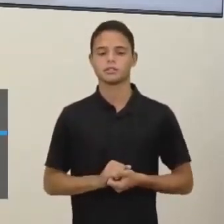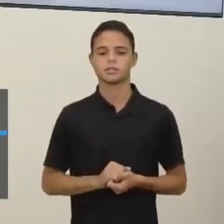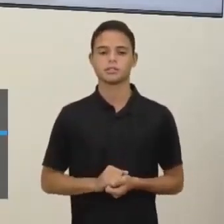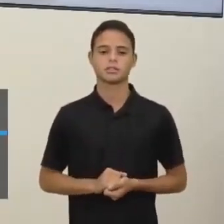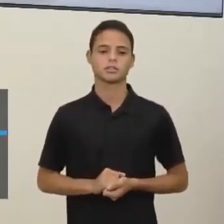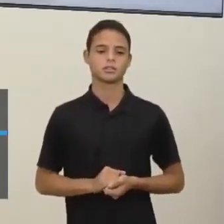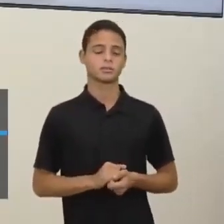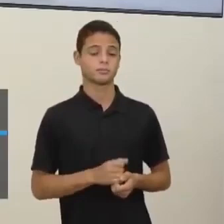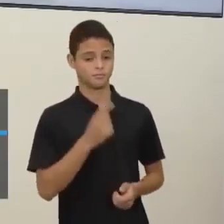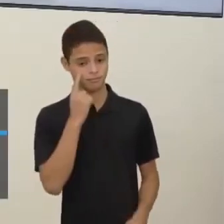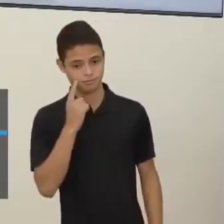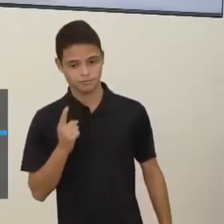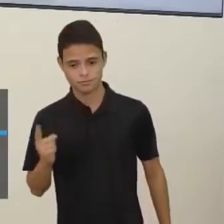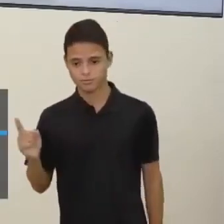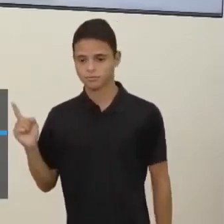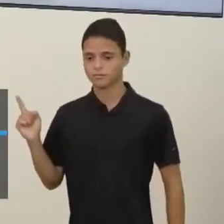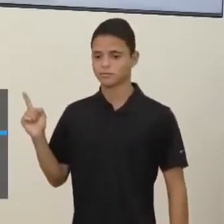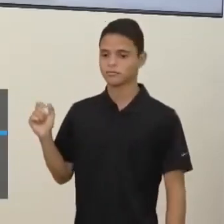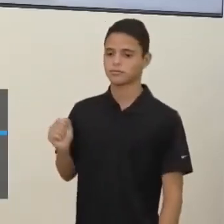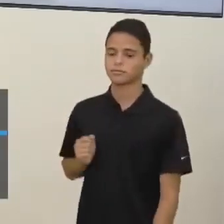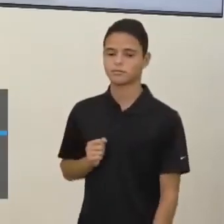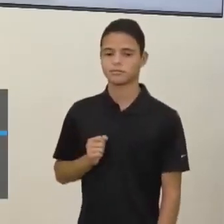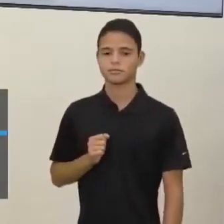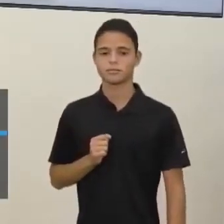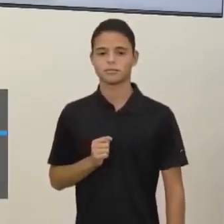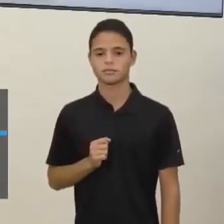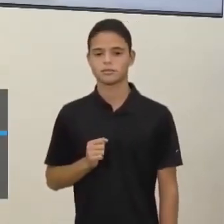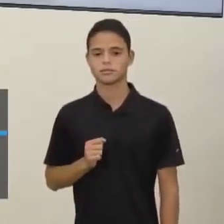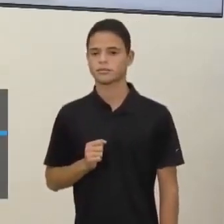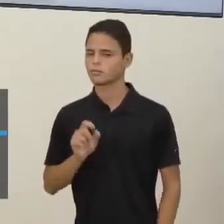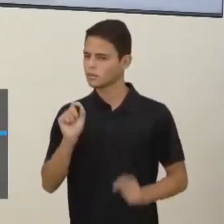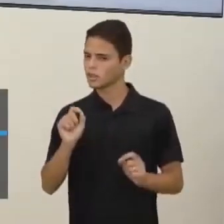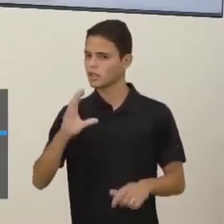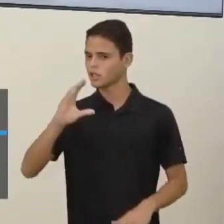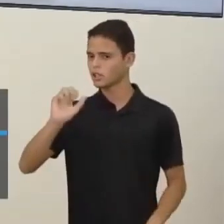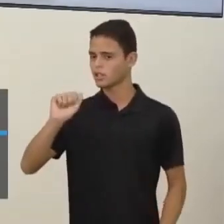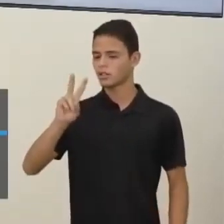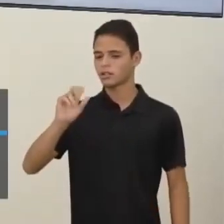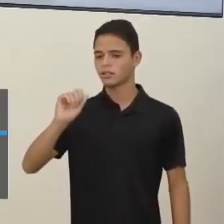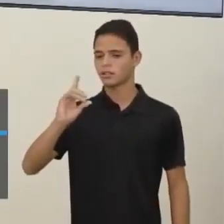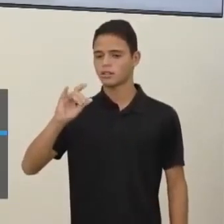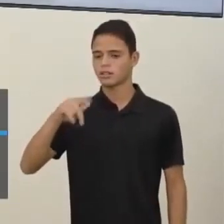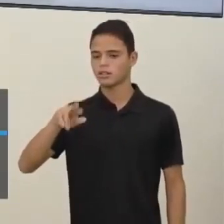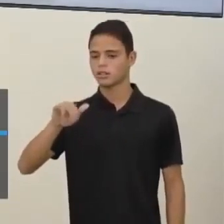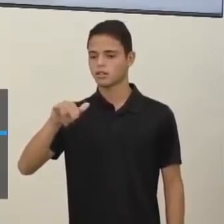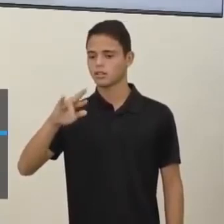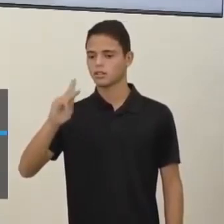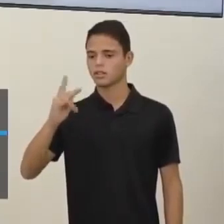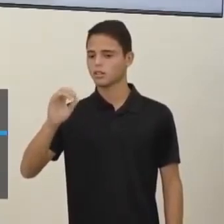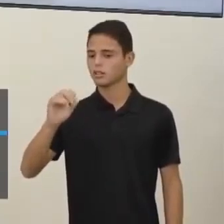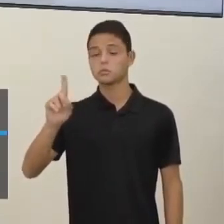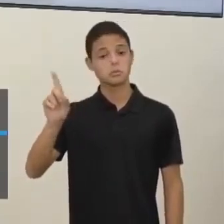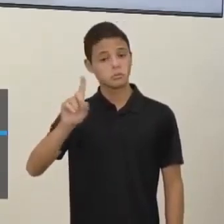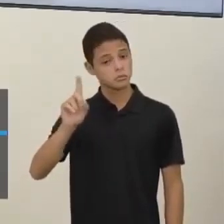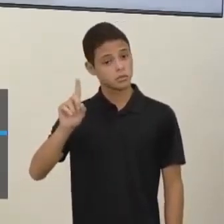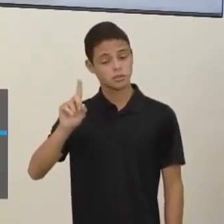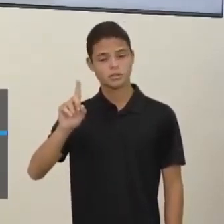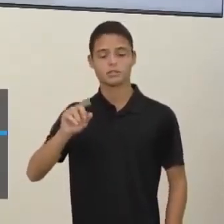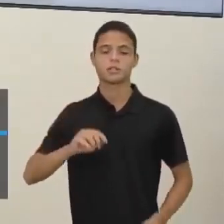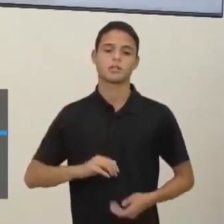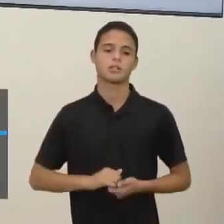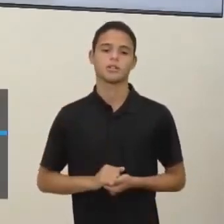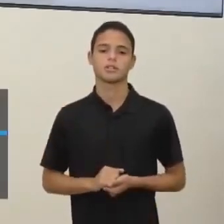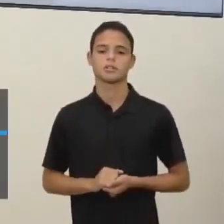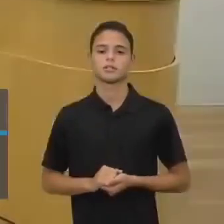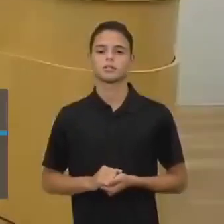aqui, instrumento aqui, é um cavaquinho. Não, não é cavaquinho, gente. É um ukulele, é um instrumento havaiano. Sabia,